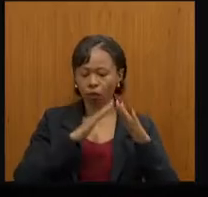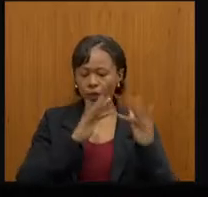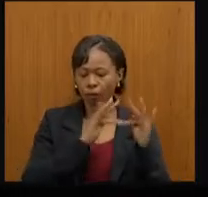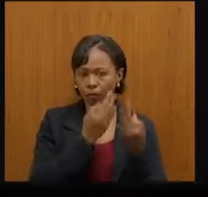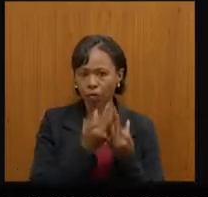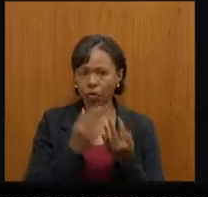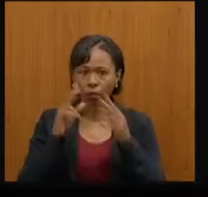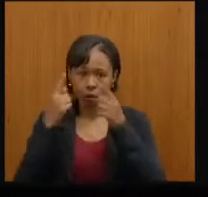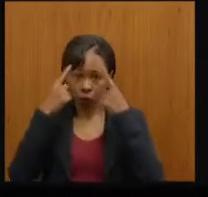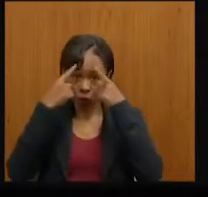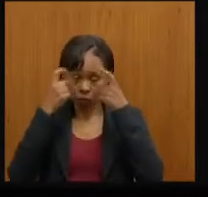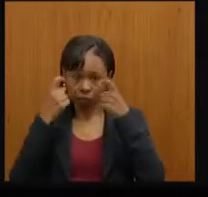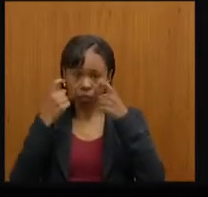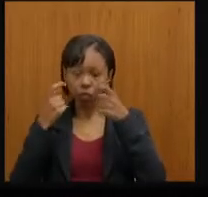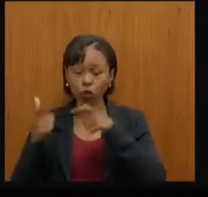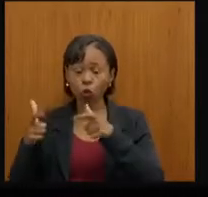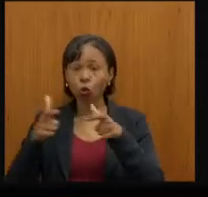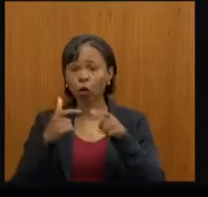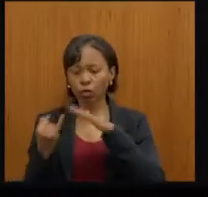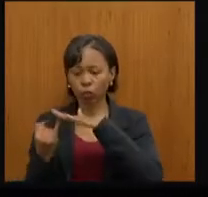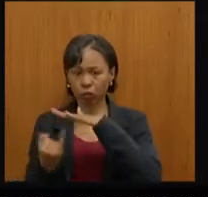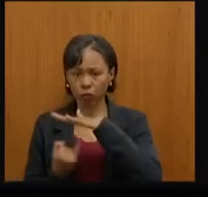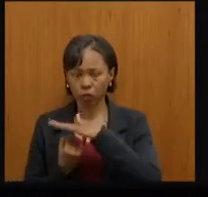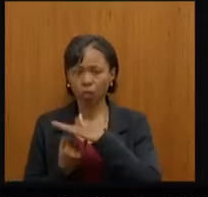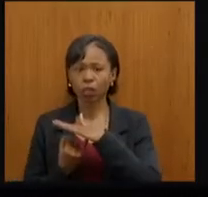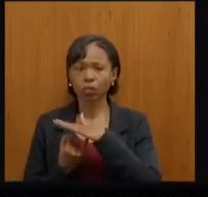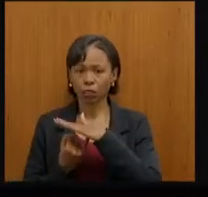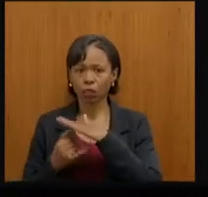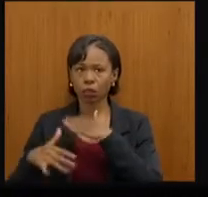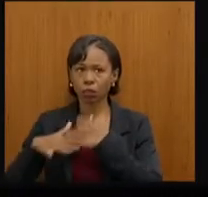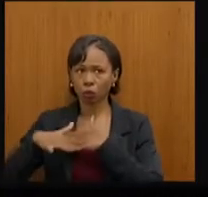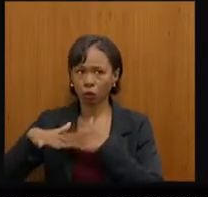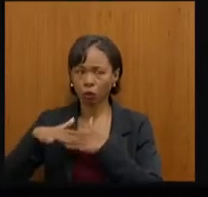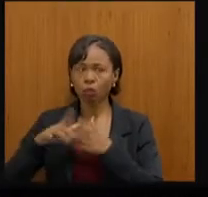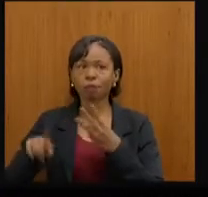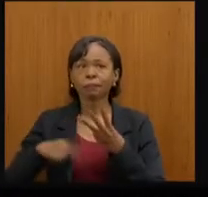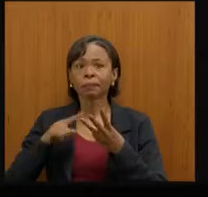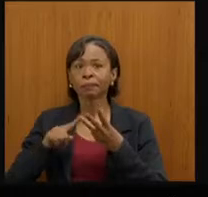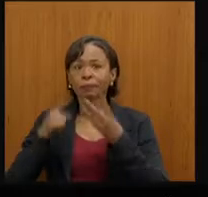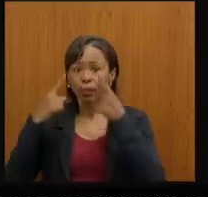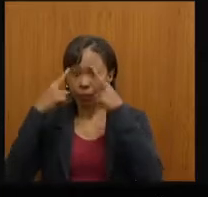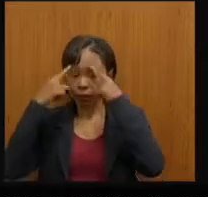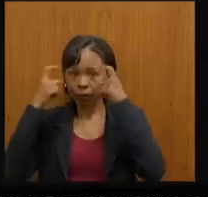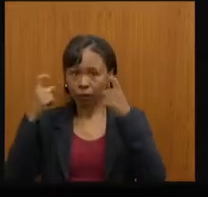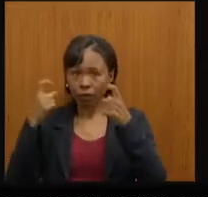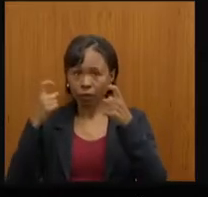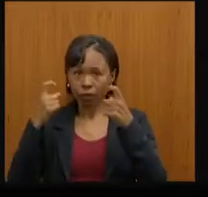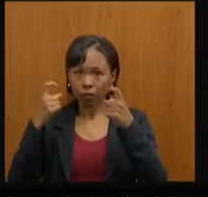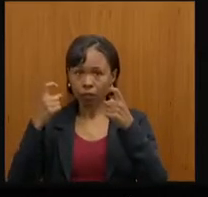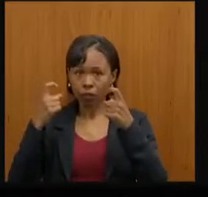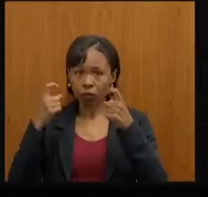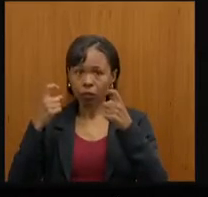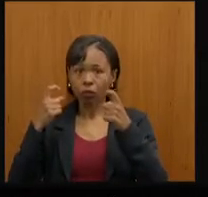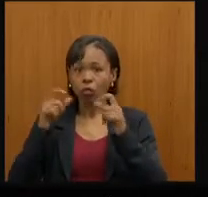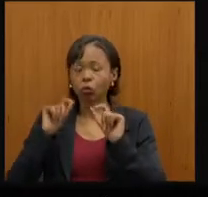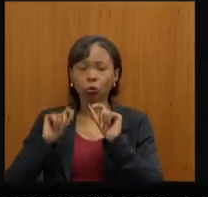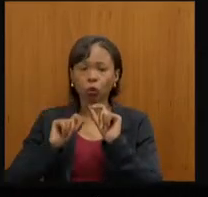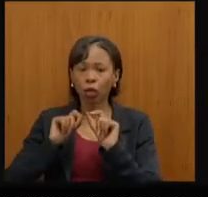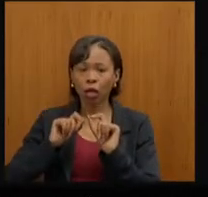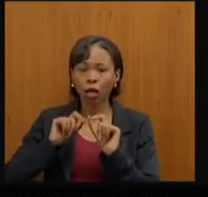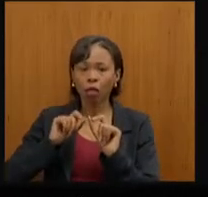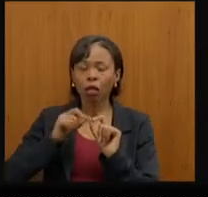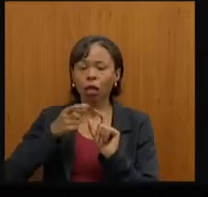né que a deputada acabou doce tá aí nos Espaços poder e violência sexual assédio sexual